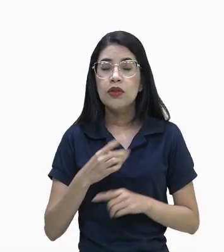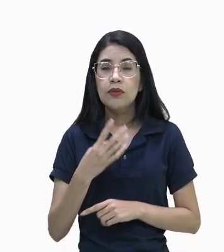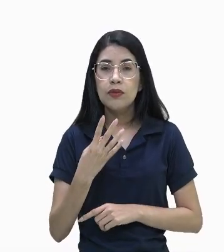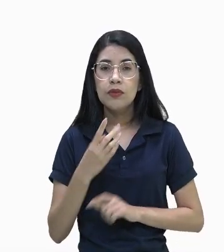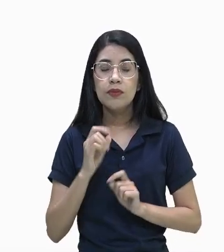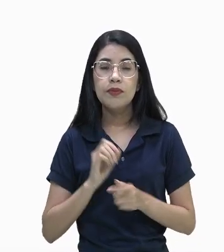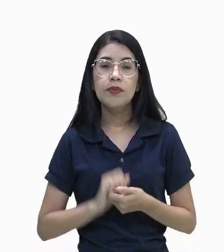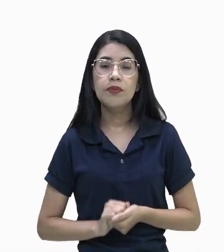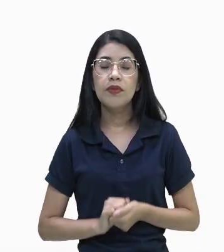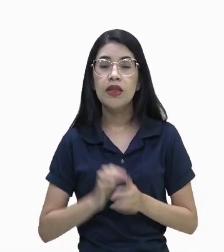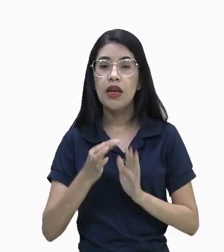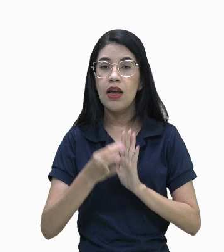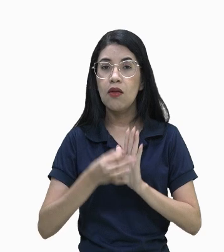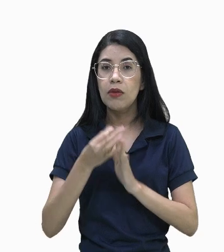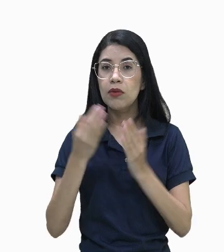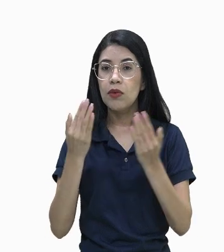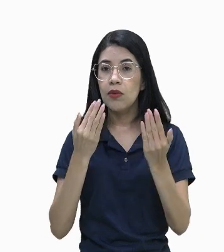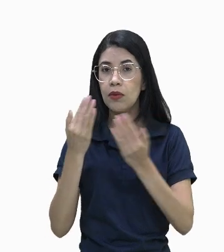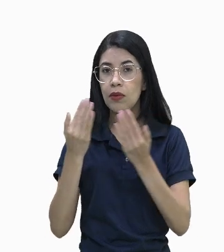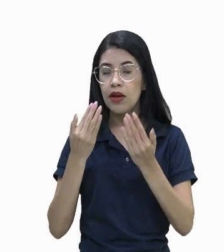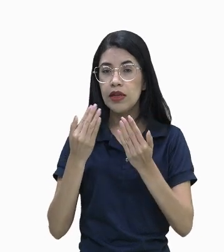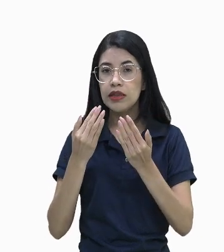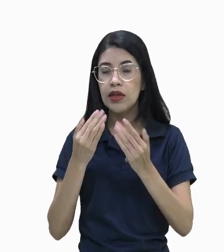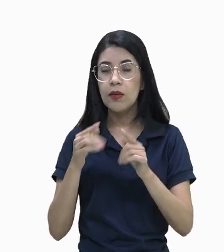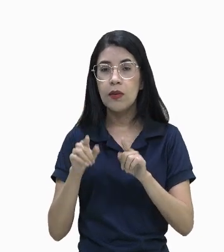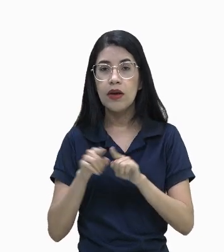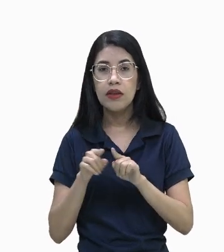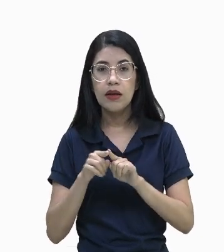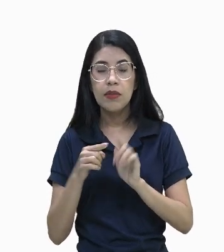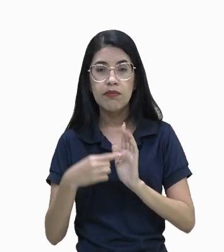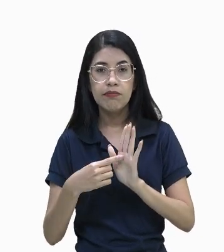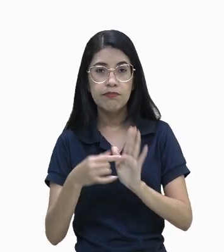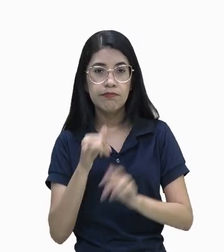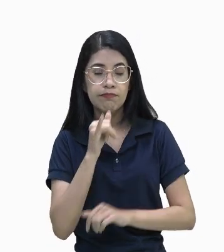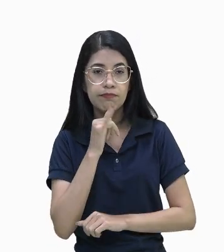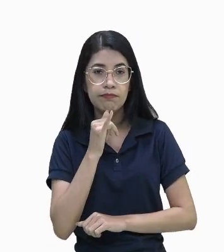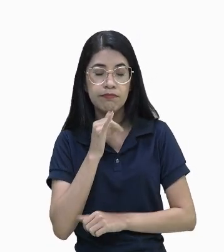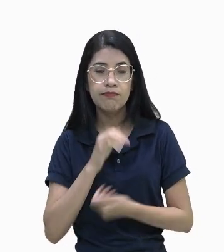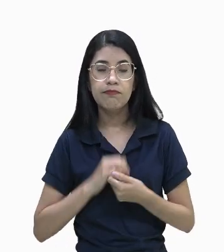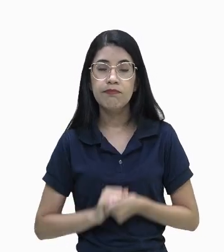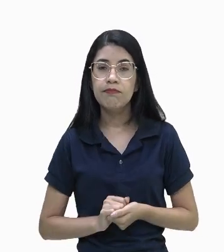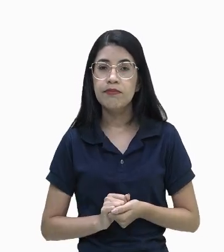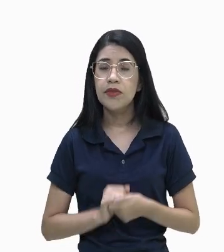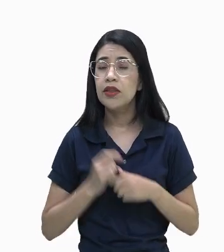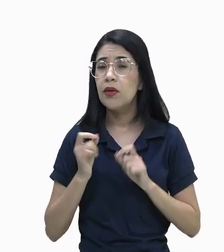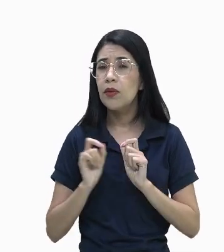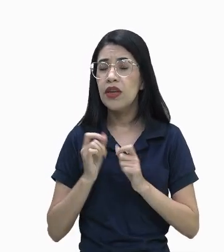justamente o argumento por comparação e exemplificação. O próprio nome diz, são